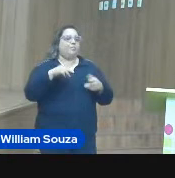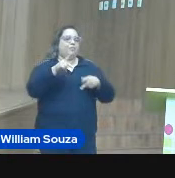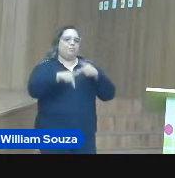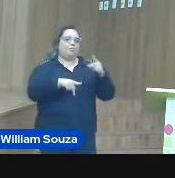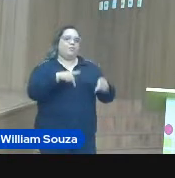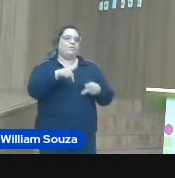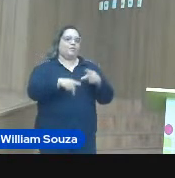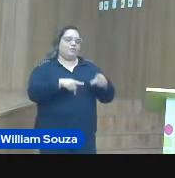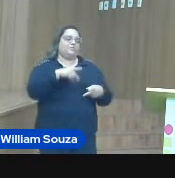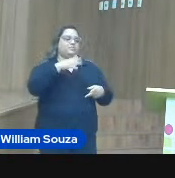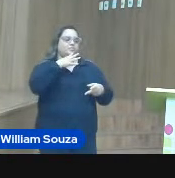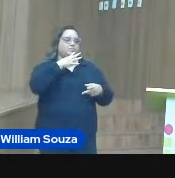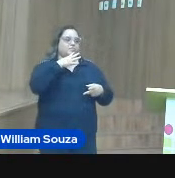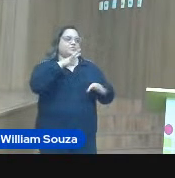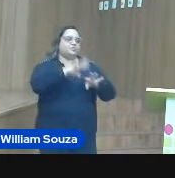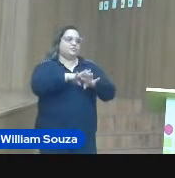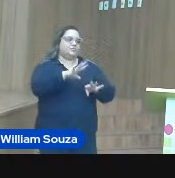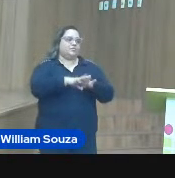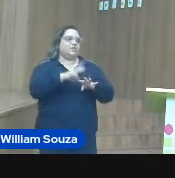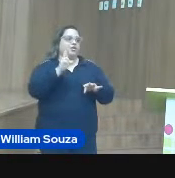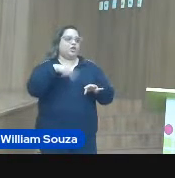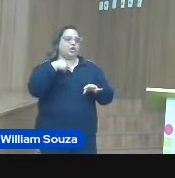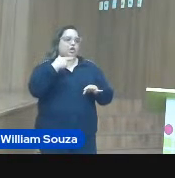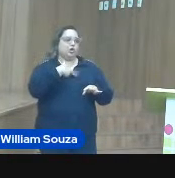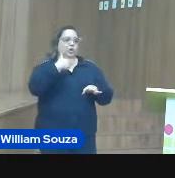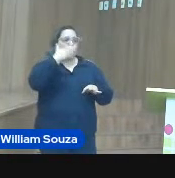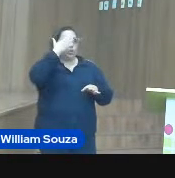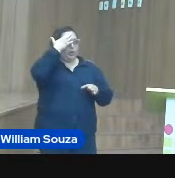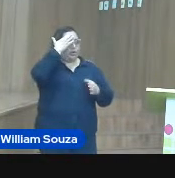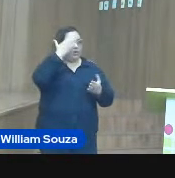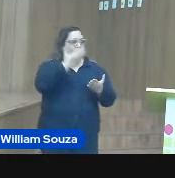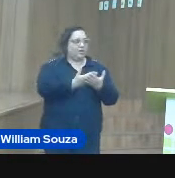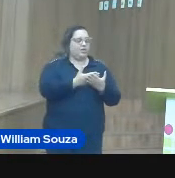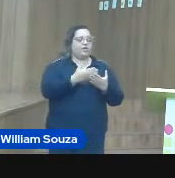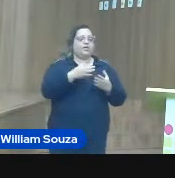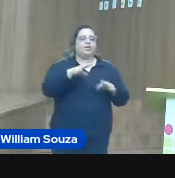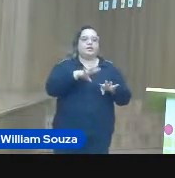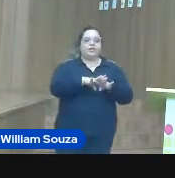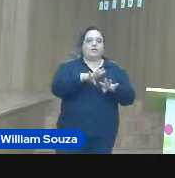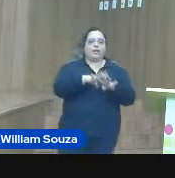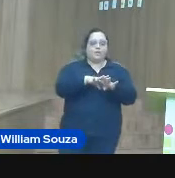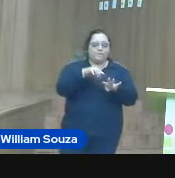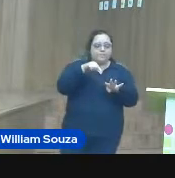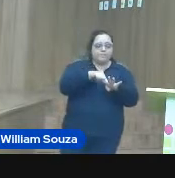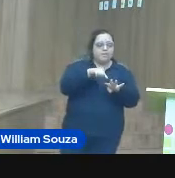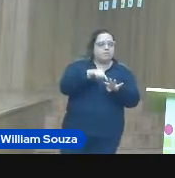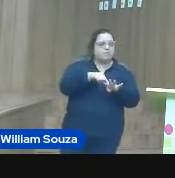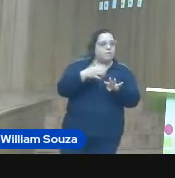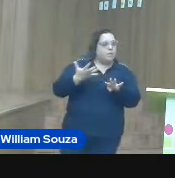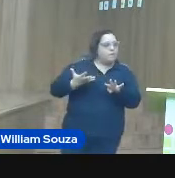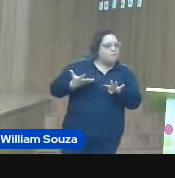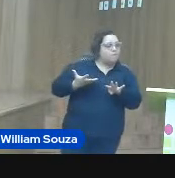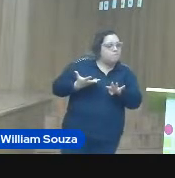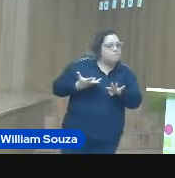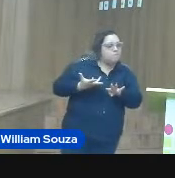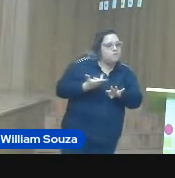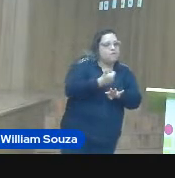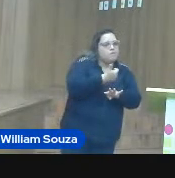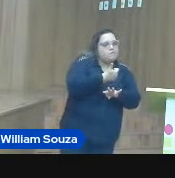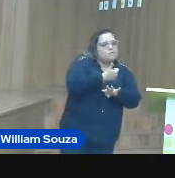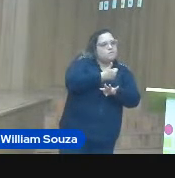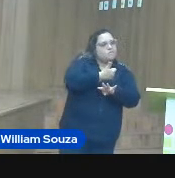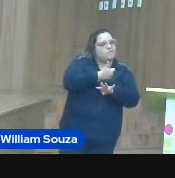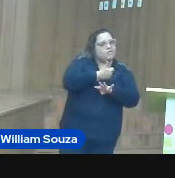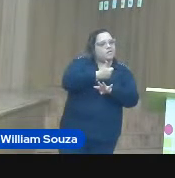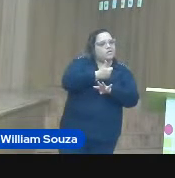A gente acredita nessa matemática perfeita, essa matemática